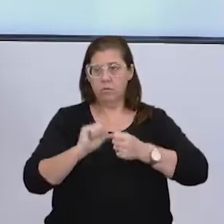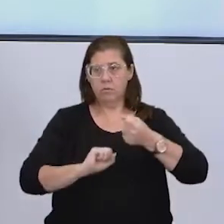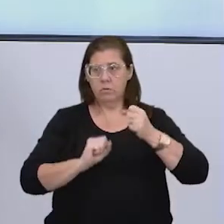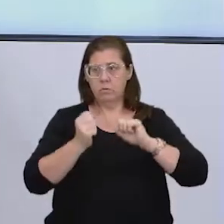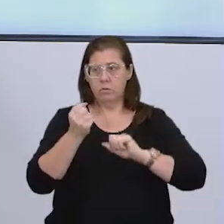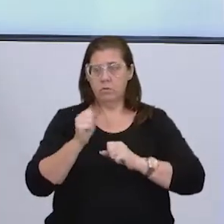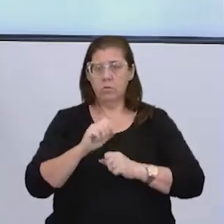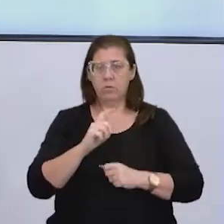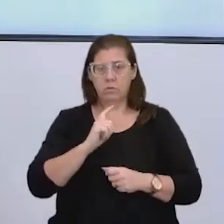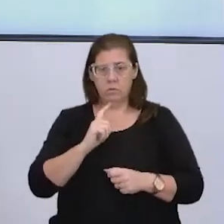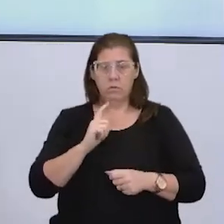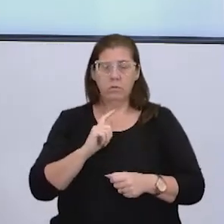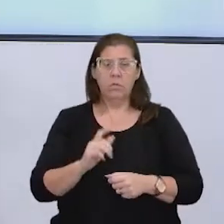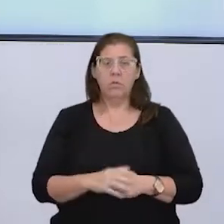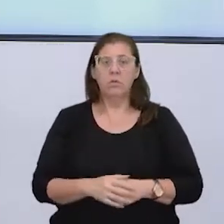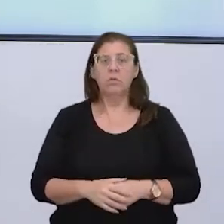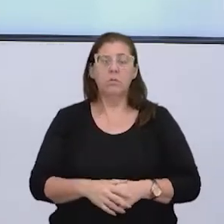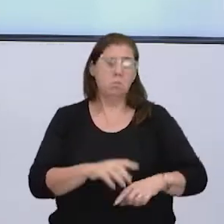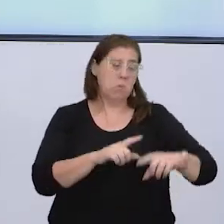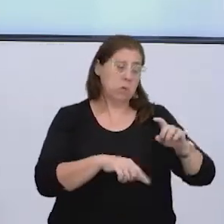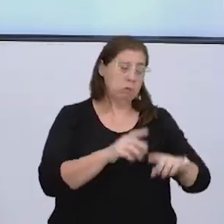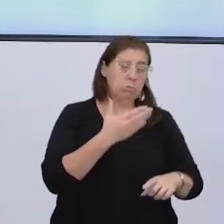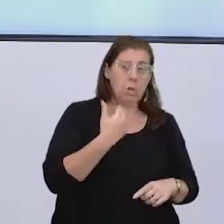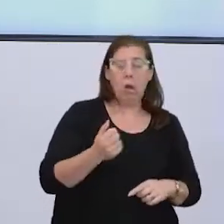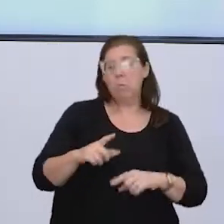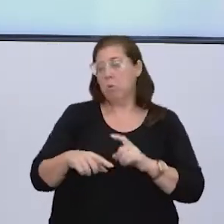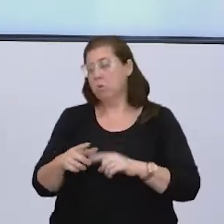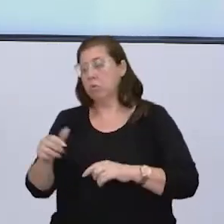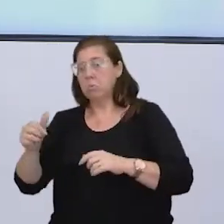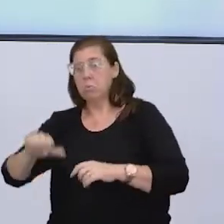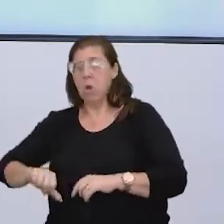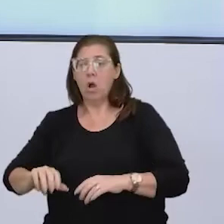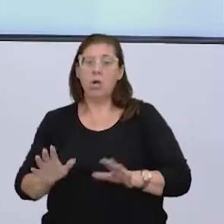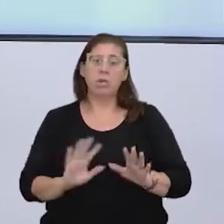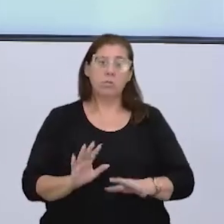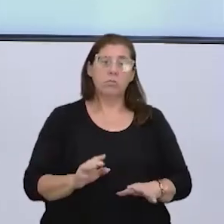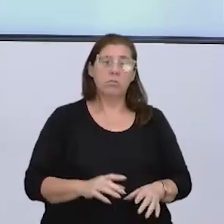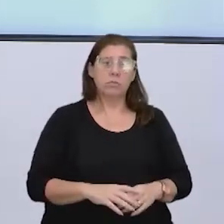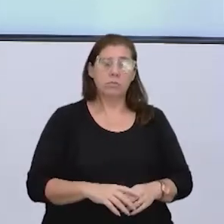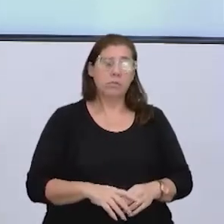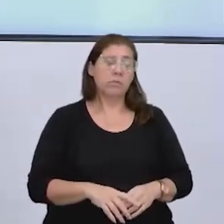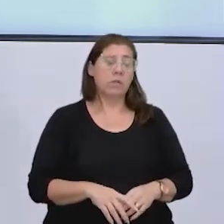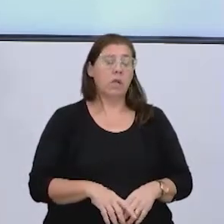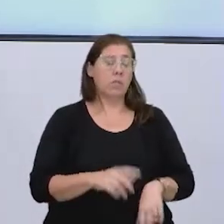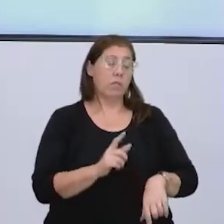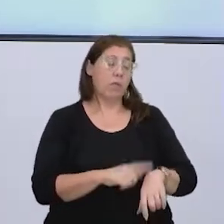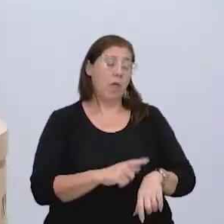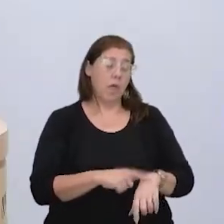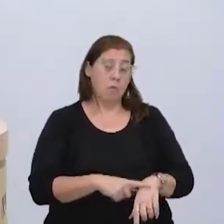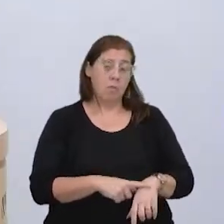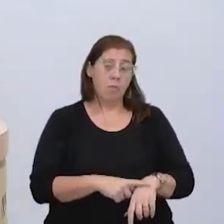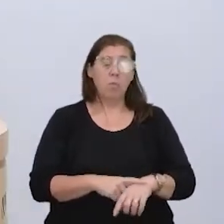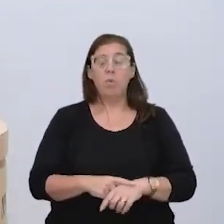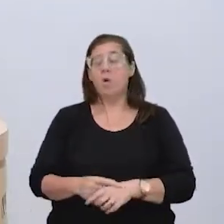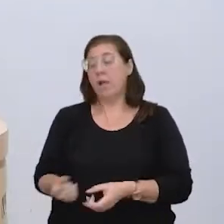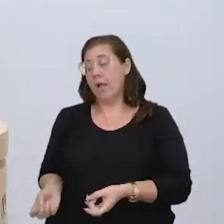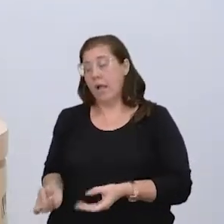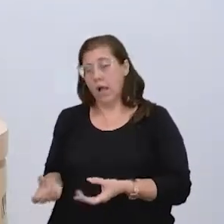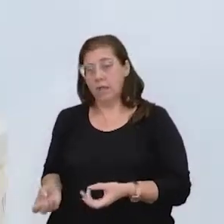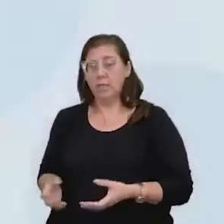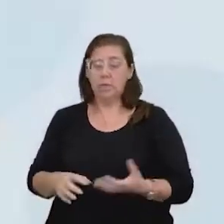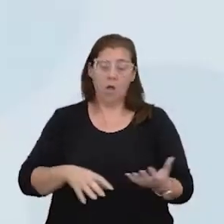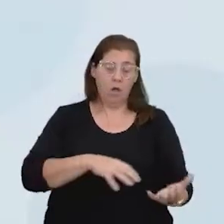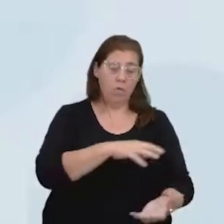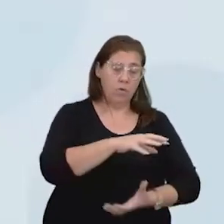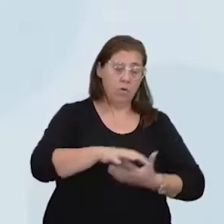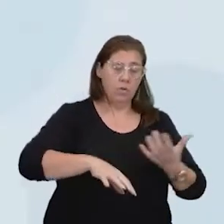um trabalho se ele é melhor que o outro, se o produto é melhor do que o outro. É a questão do tempo versus custo. Então a gente vai ter uma revolução industrial que